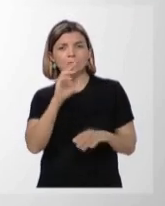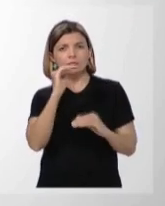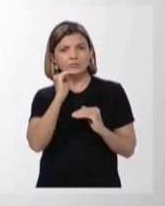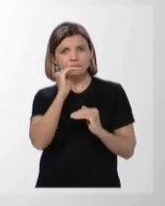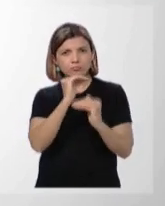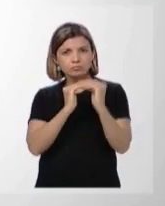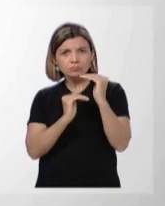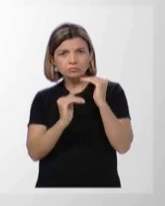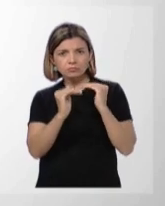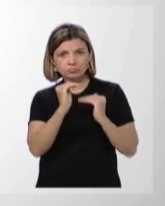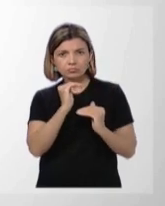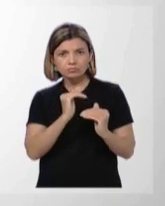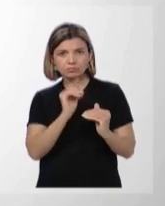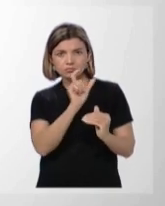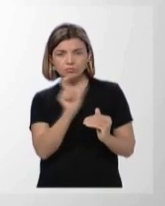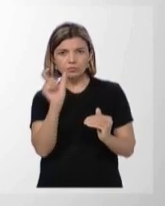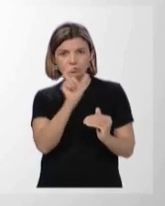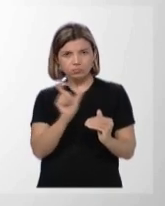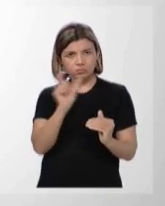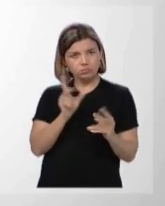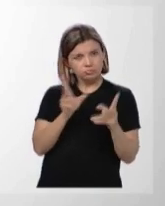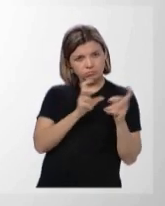chamado de respiração celular.